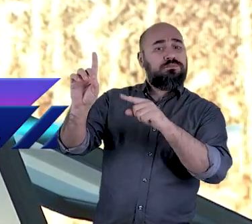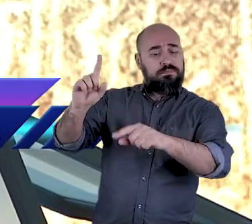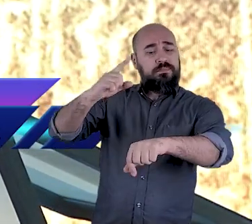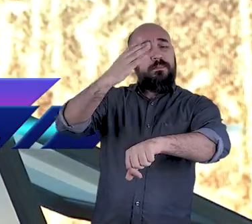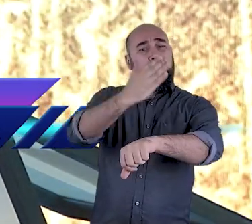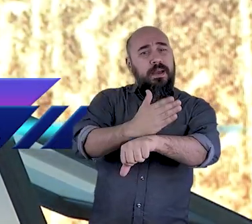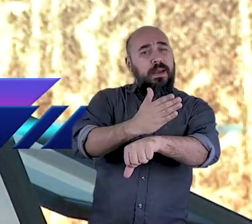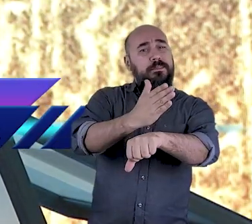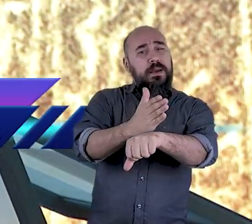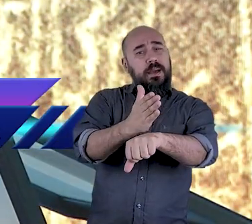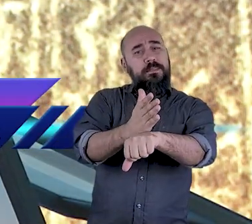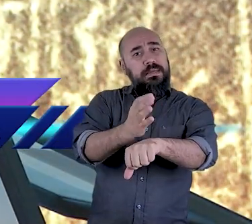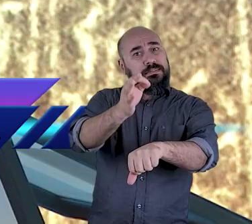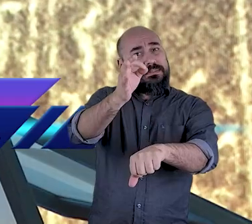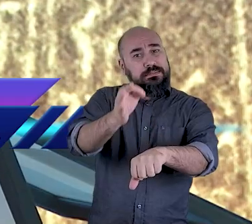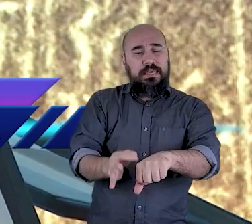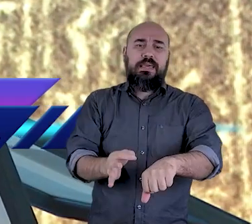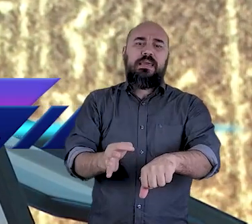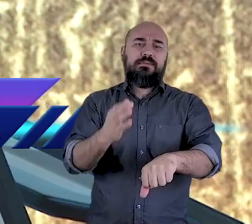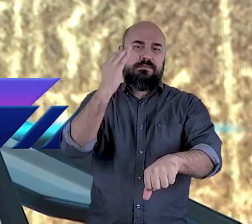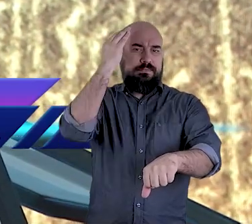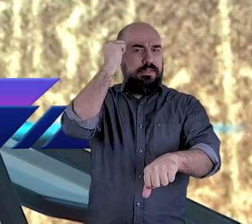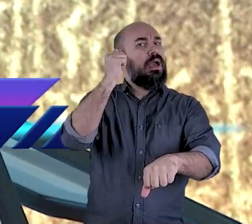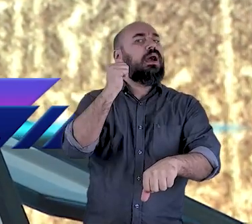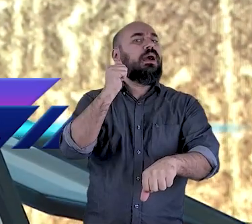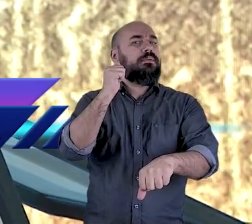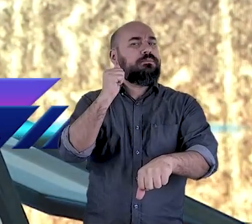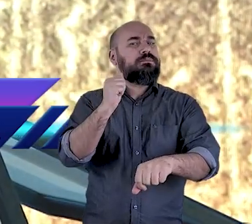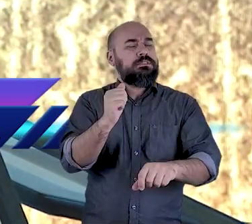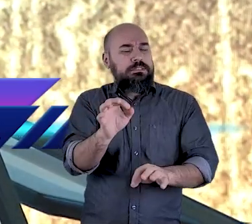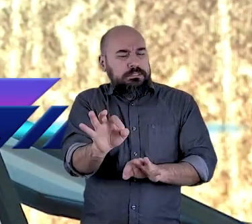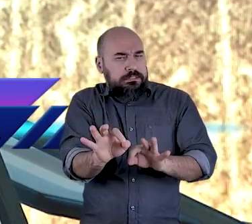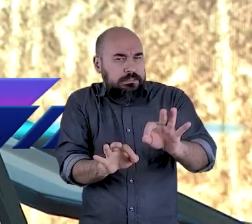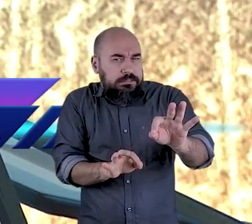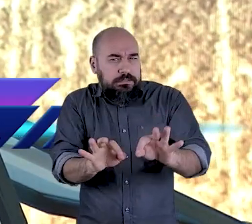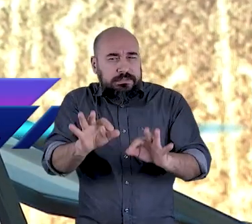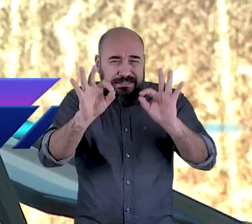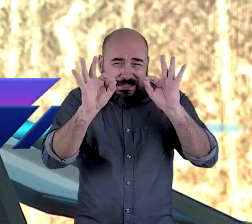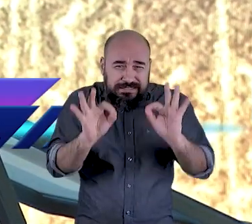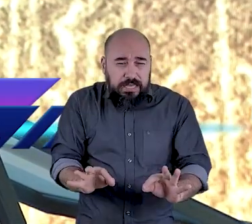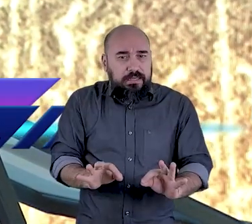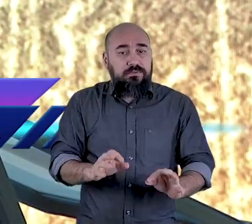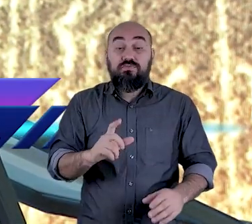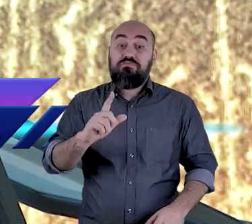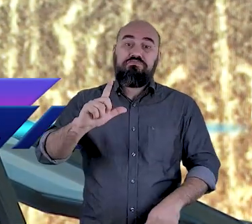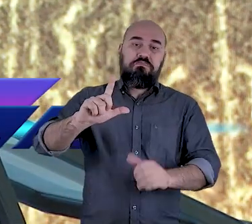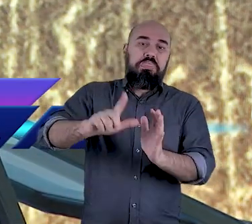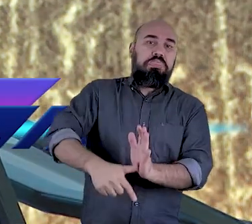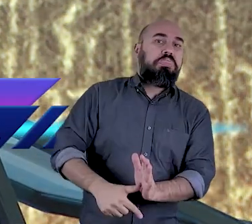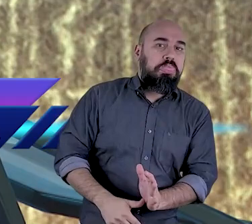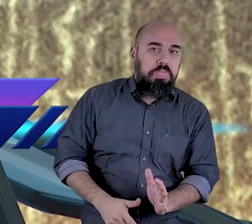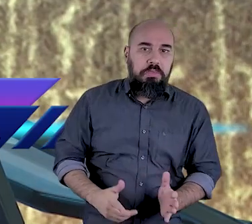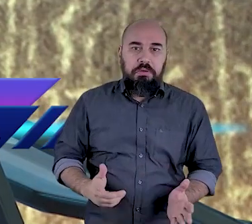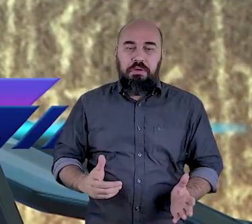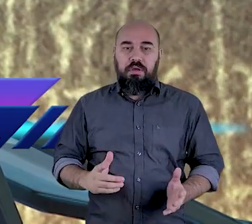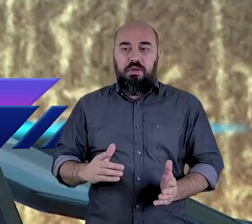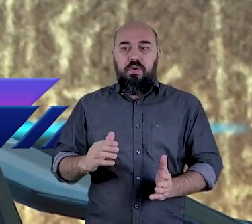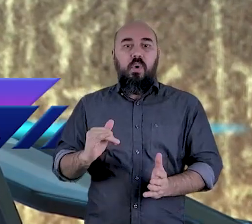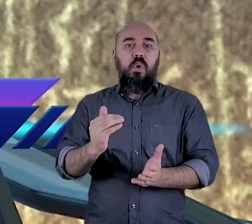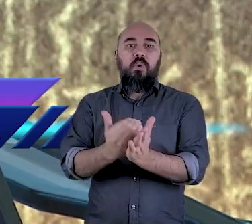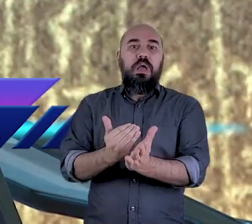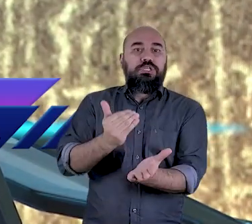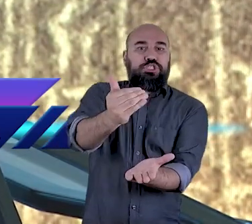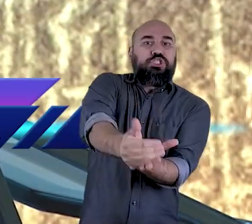extremamente pontual os planos de Deus nunca sofrem atraso e também nem